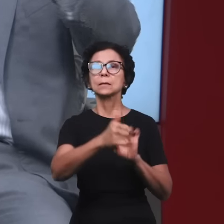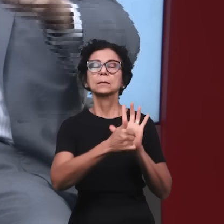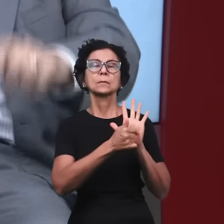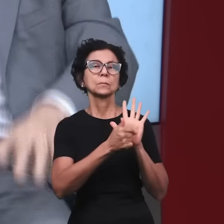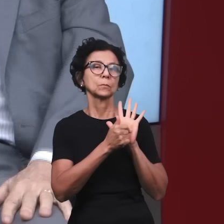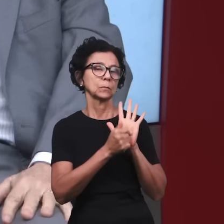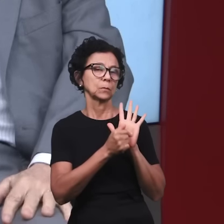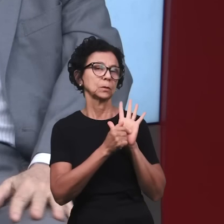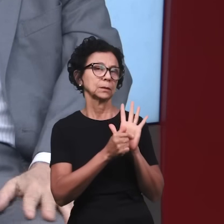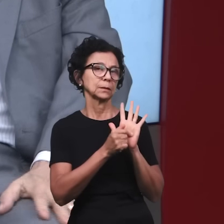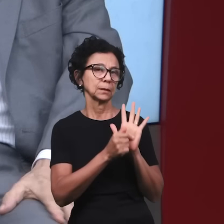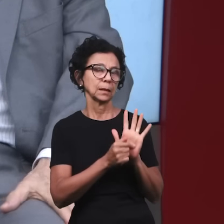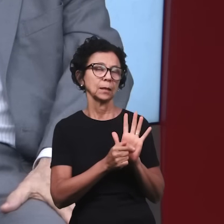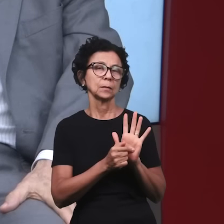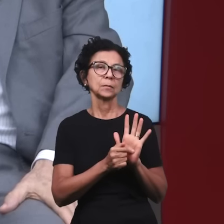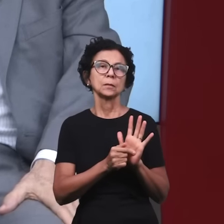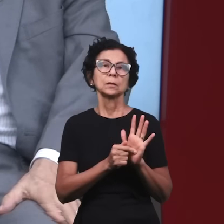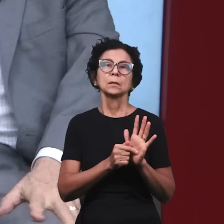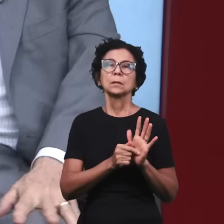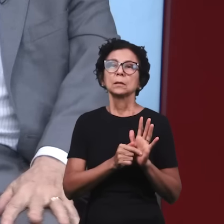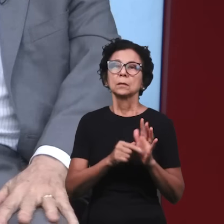do Messias.